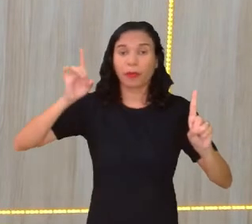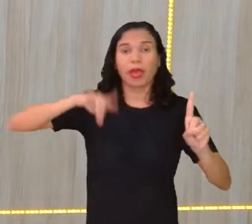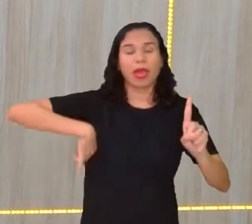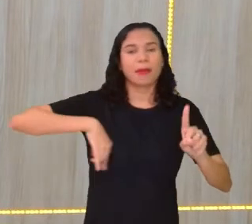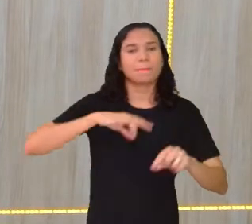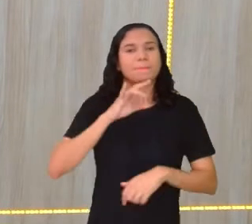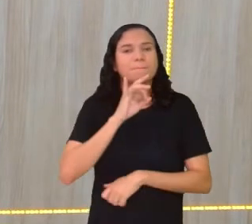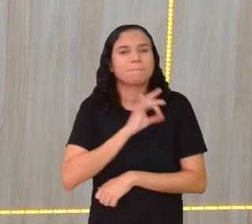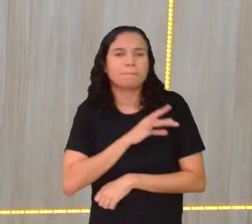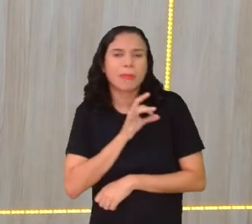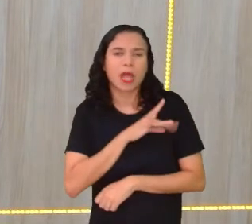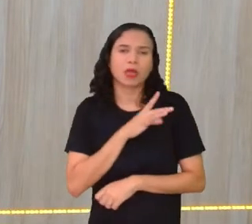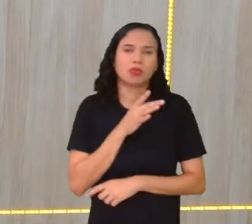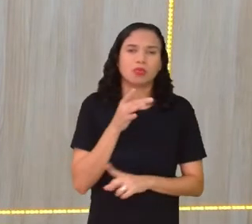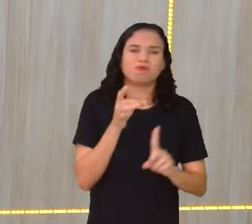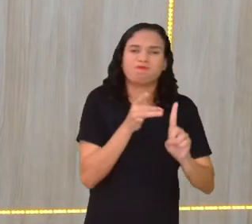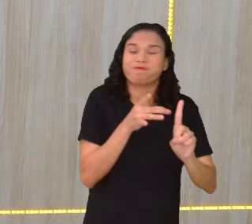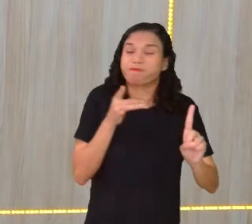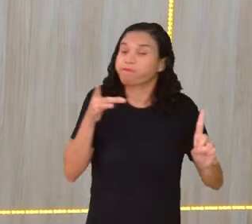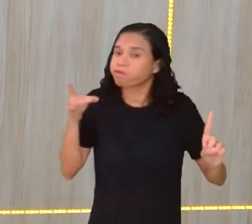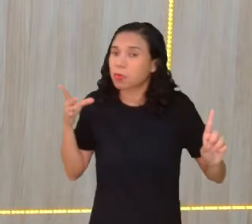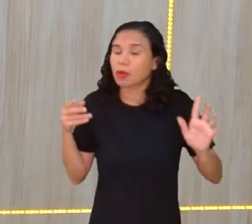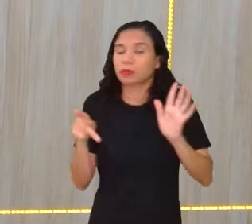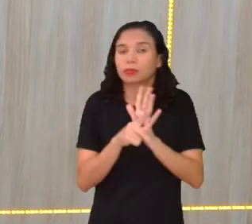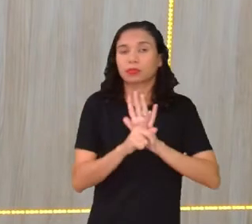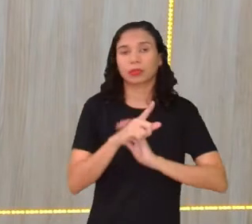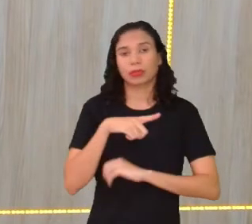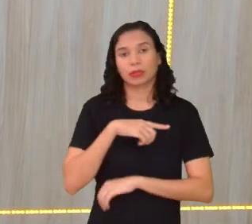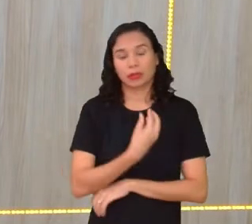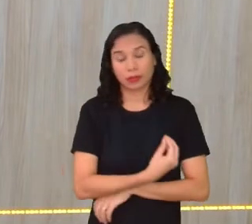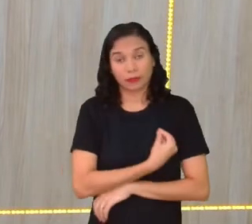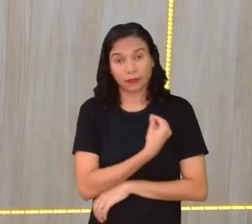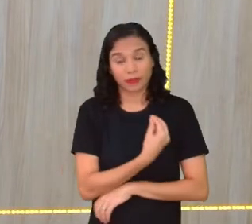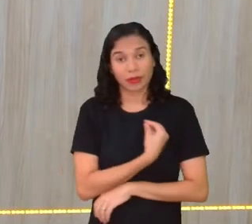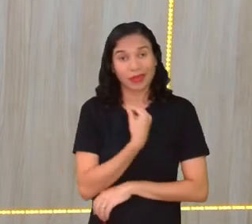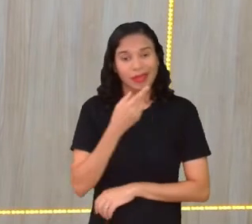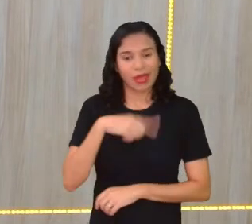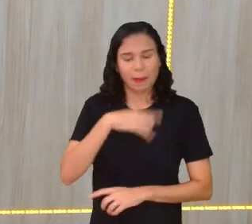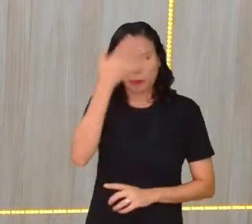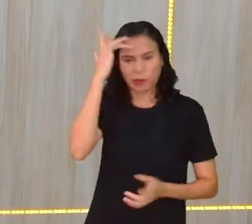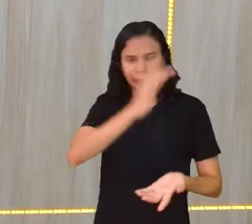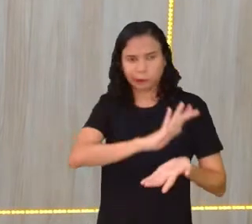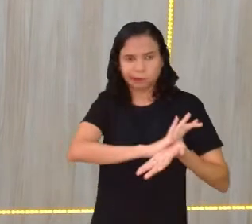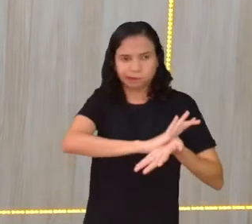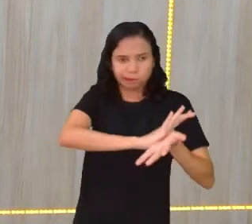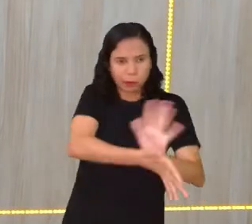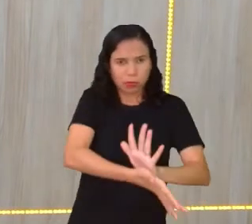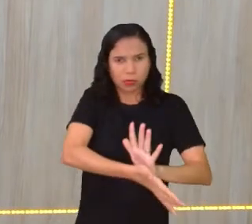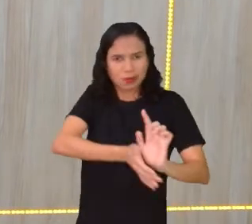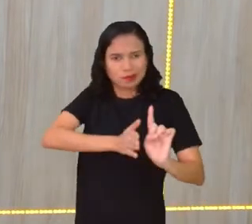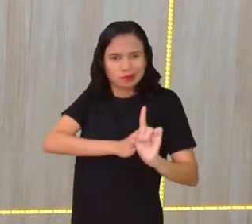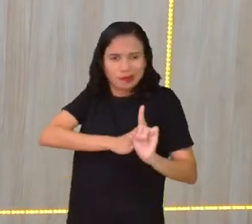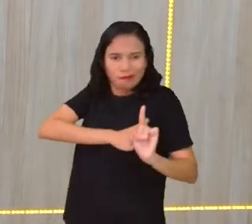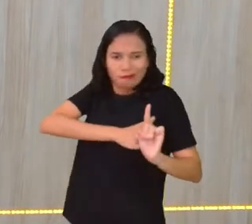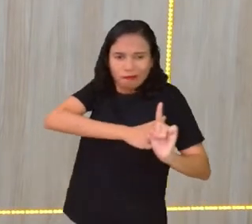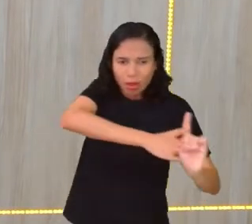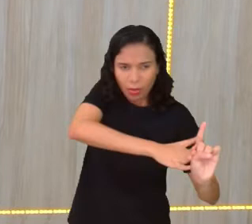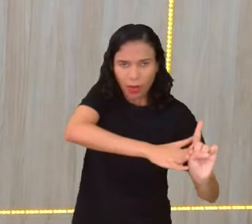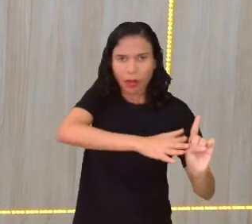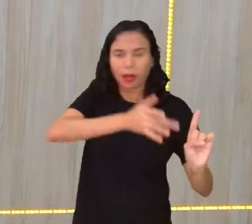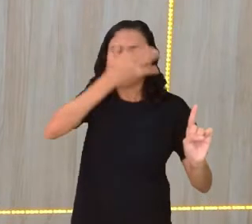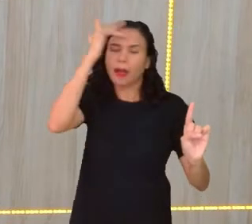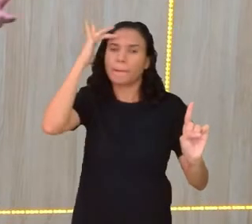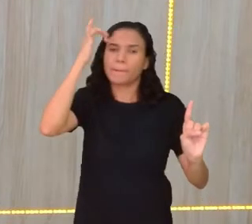né, muitas vezes descabido, na maioria das vezes descabido, é uma aversão, é um preconceito